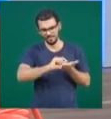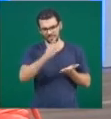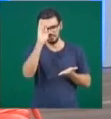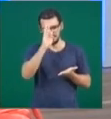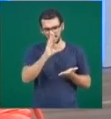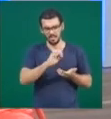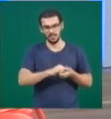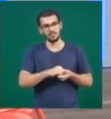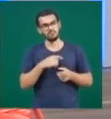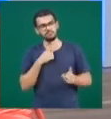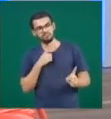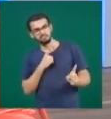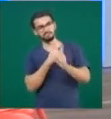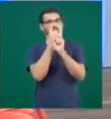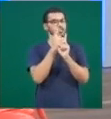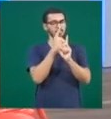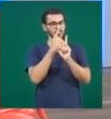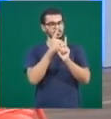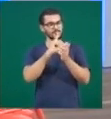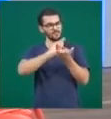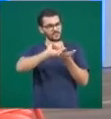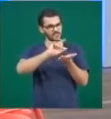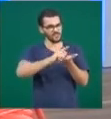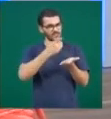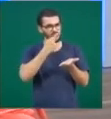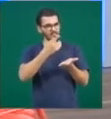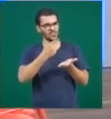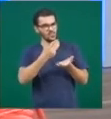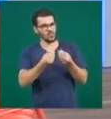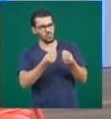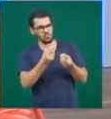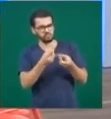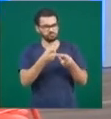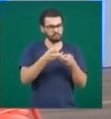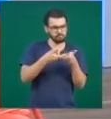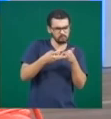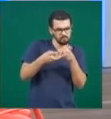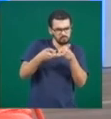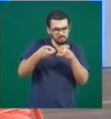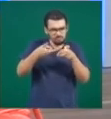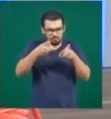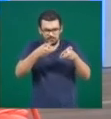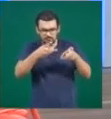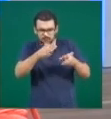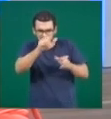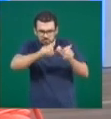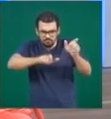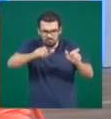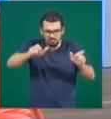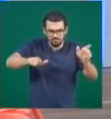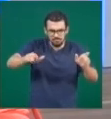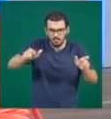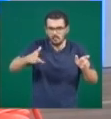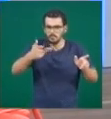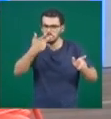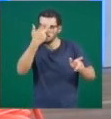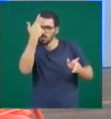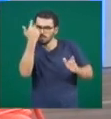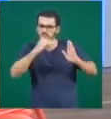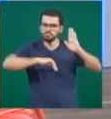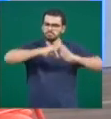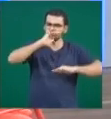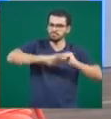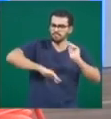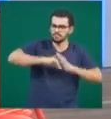respeito, eu me deparei com um que falava sobre a percepção de indivíduos em relação ao quanto eles se acham preparados,